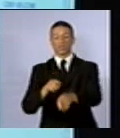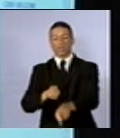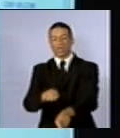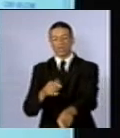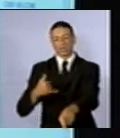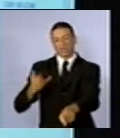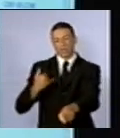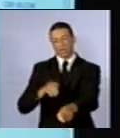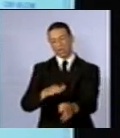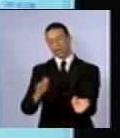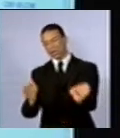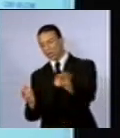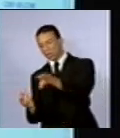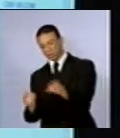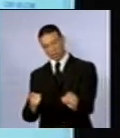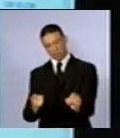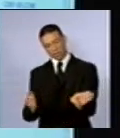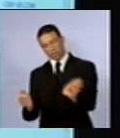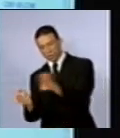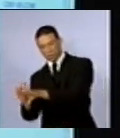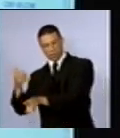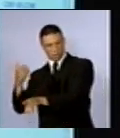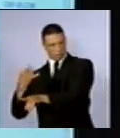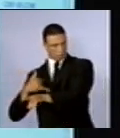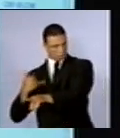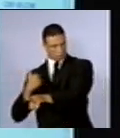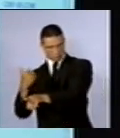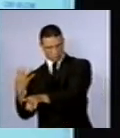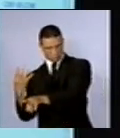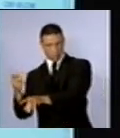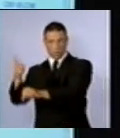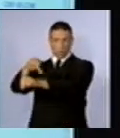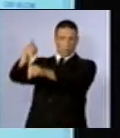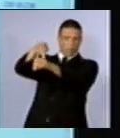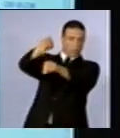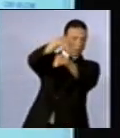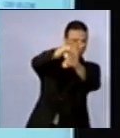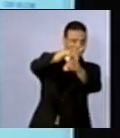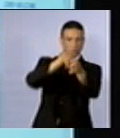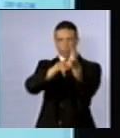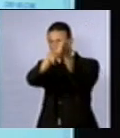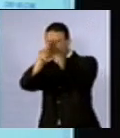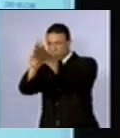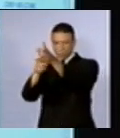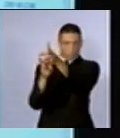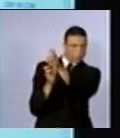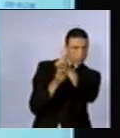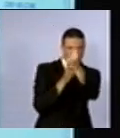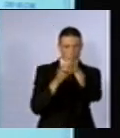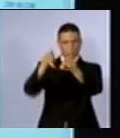legislações, dois países que adotam legislações mais restritivas com relação à exposição